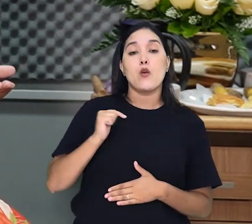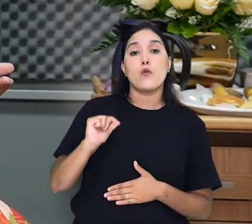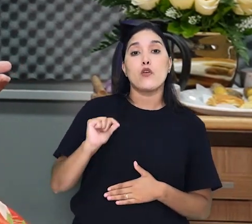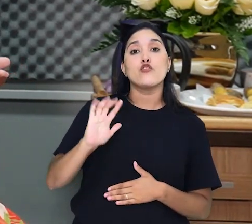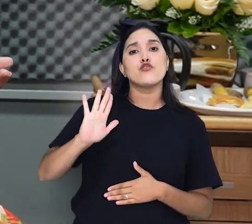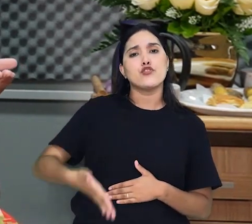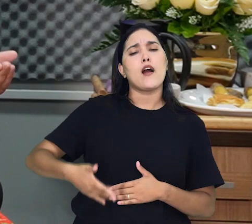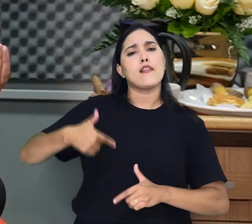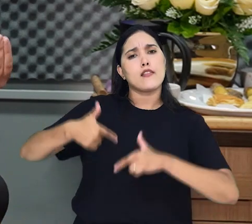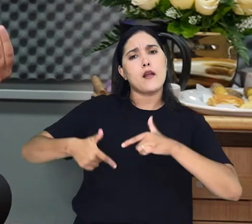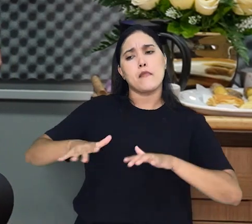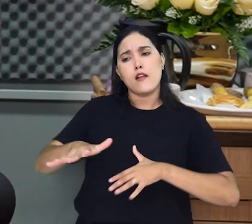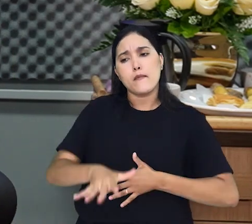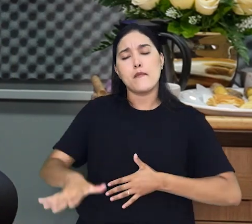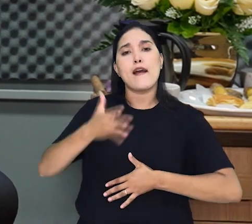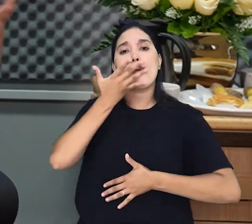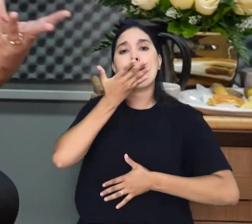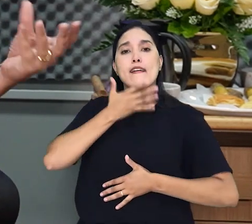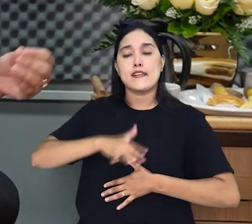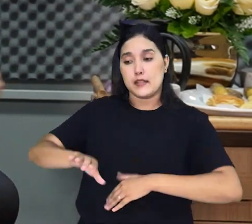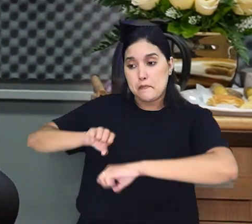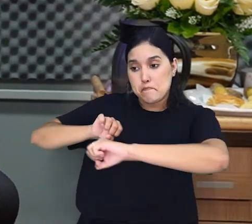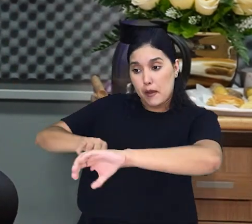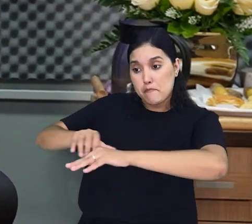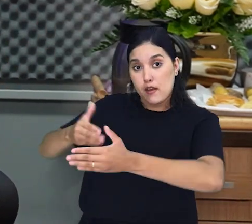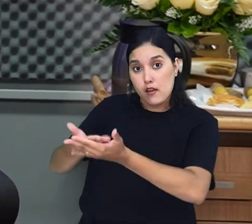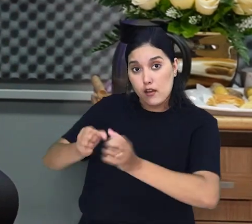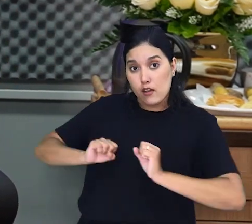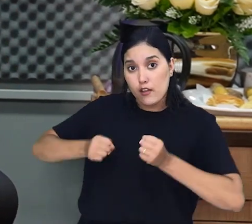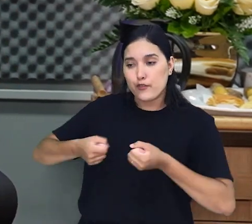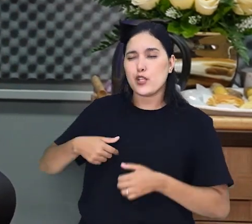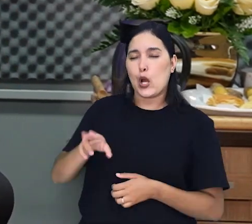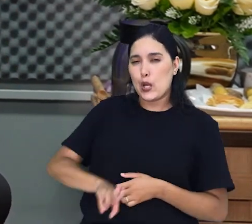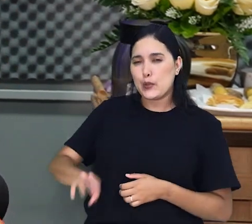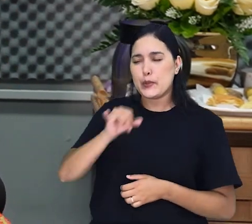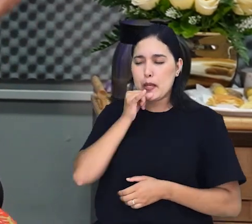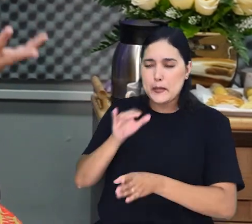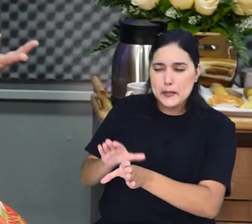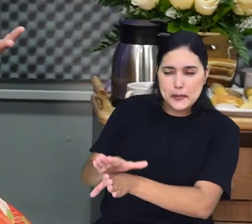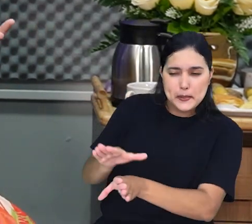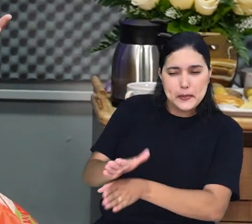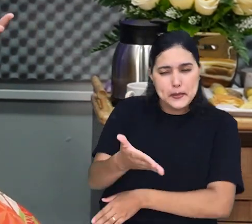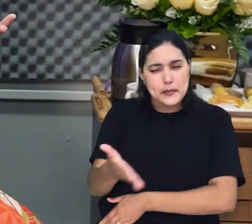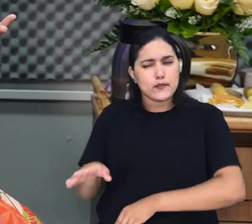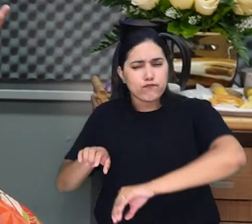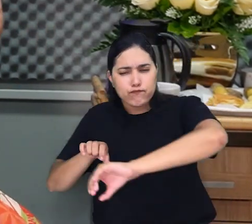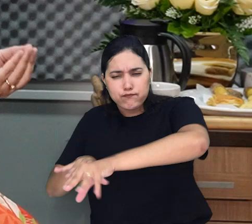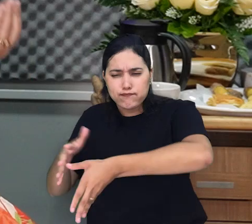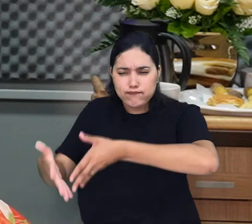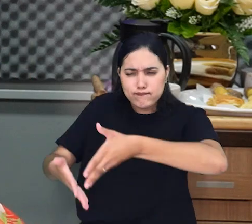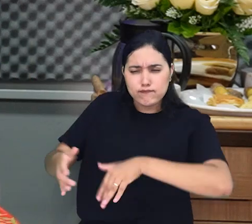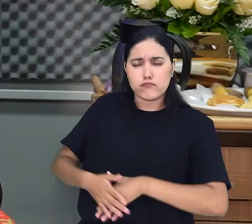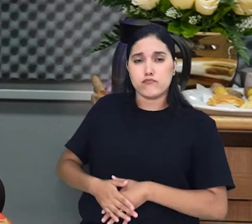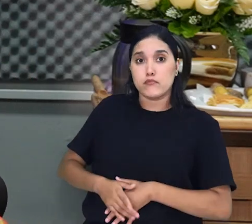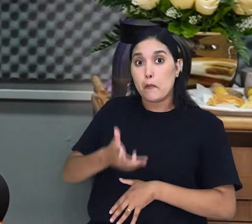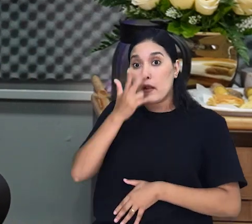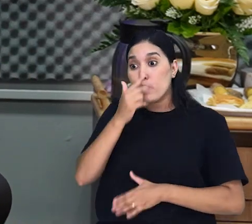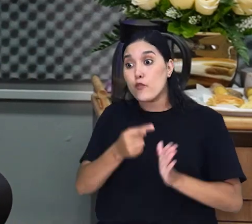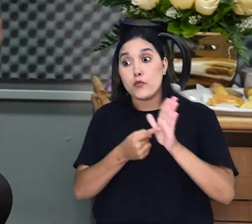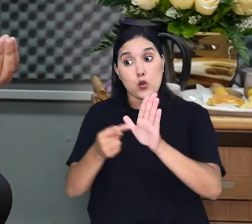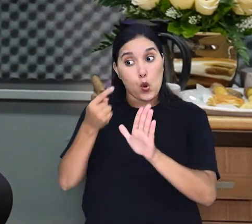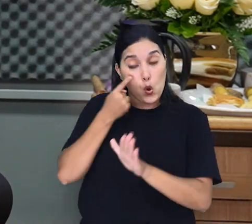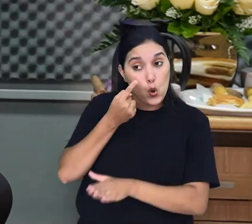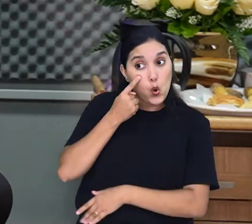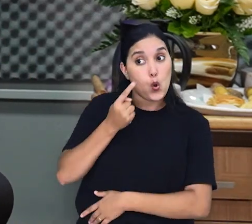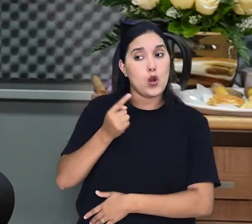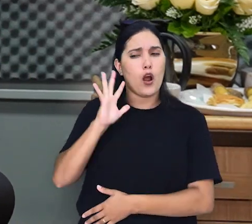ela não é fácil, né? Ela é muito complexa, ela é muito cheia de regras. E a Libras, ela não tem tanto essa regra quanto a língua portuguesa. Eu sempre digo